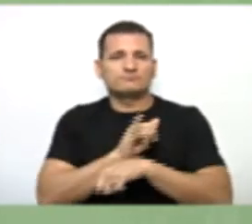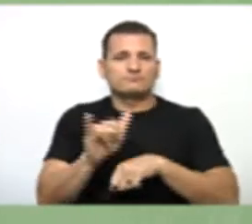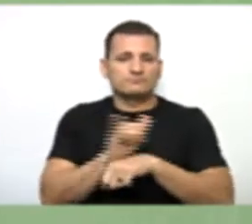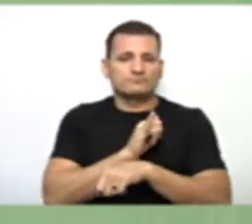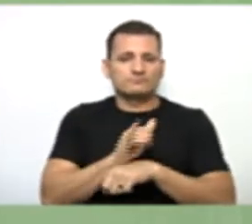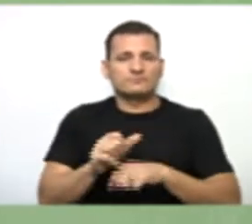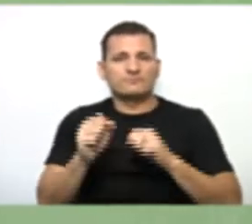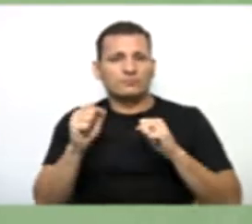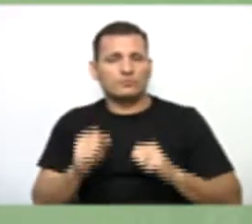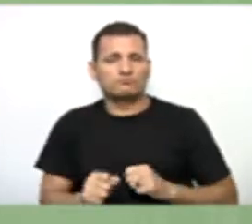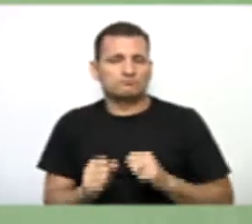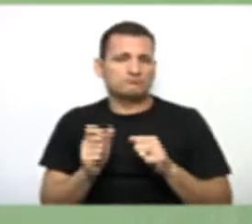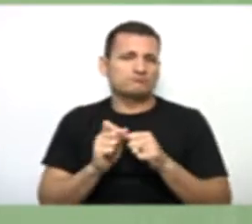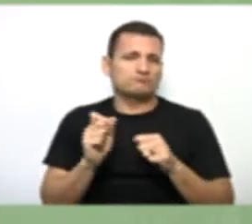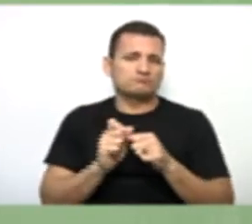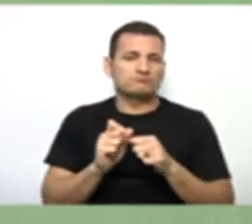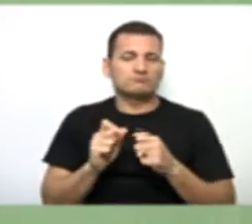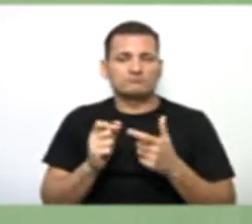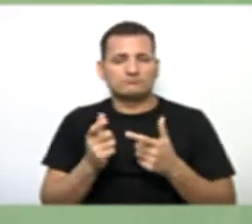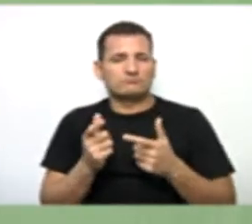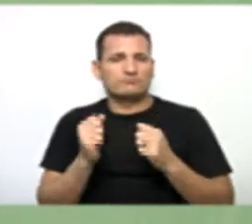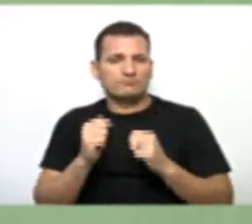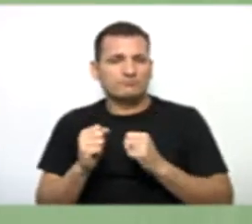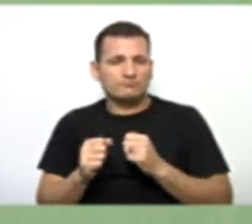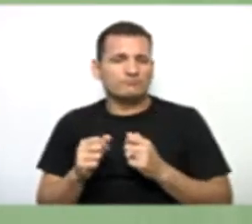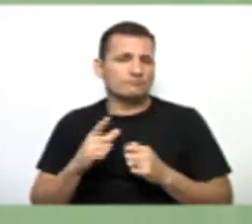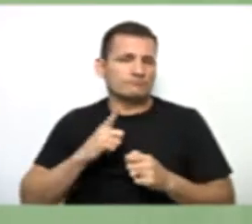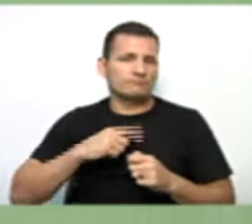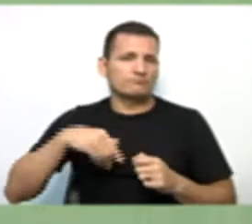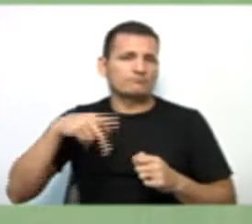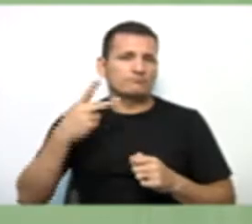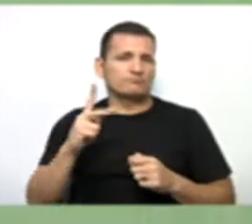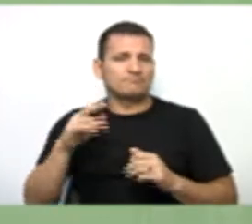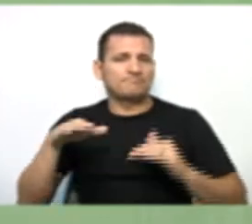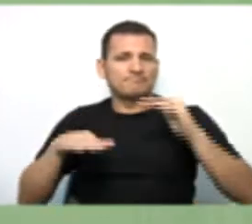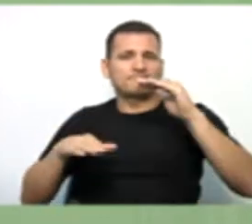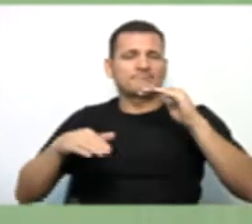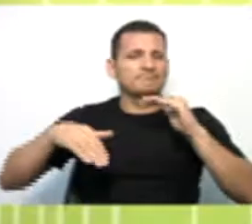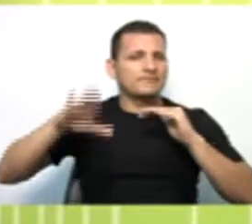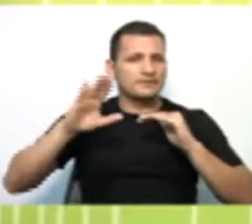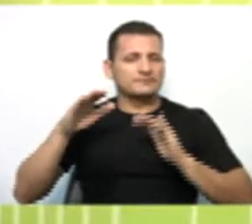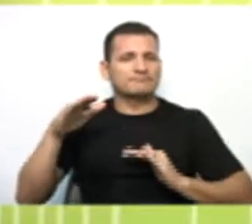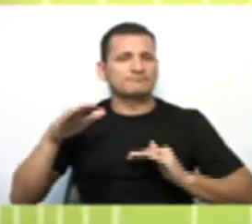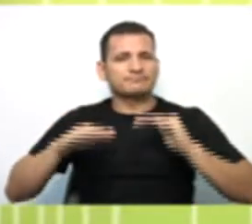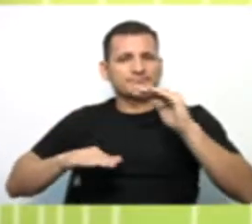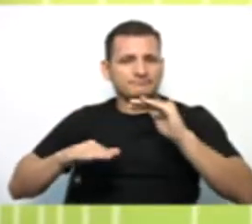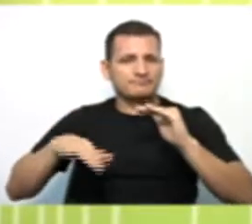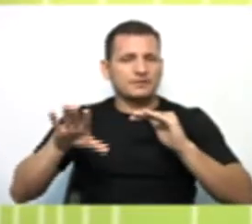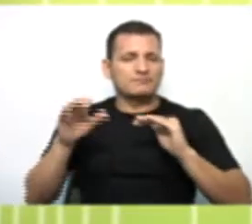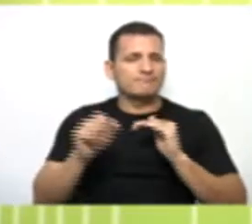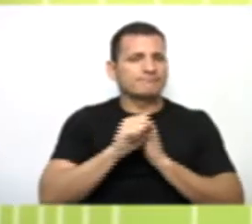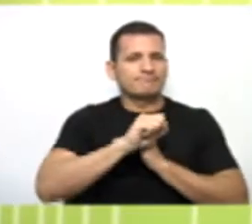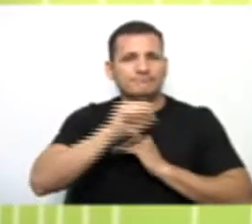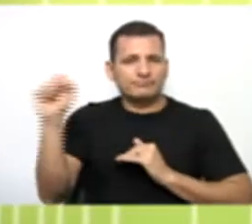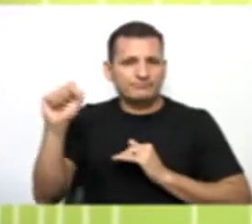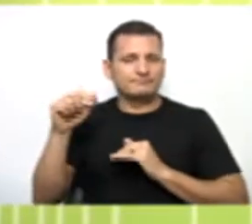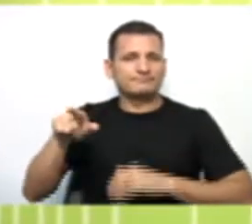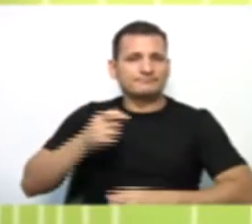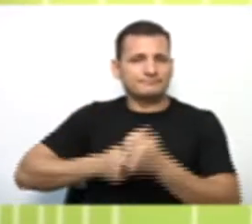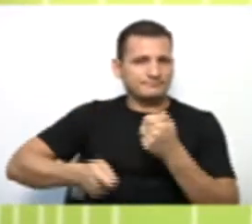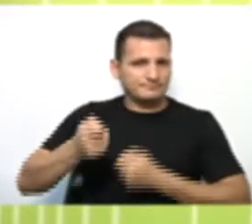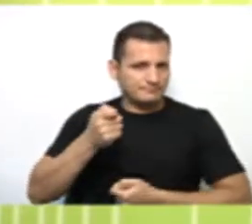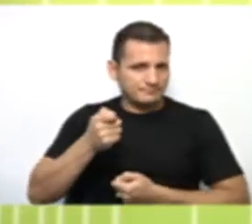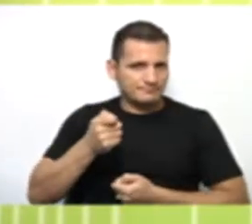que podem lhe fazer, né, lhe trazer mais vantagens, tá? Lhe fazer ter mais sucesso nessa